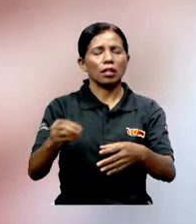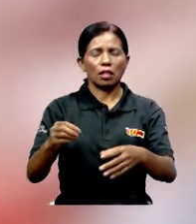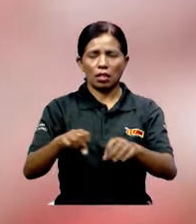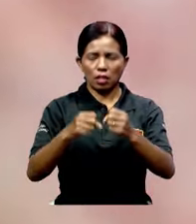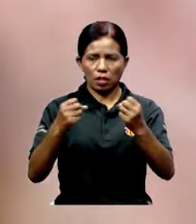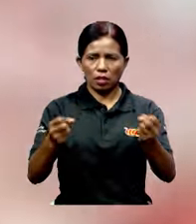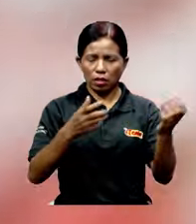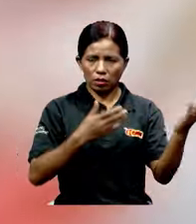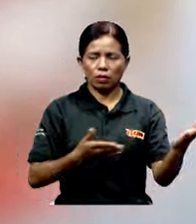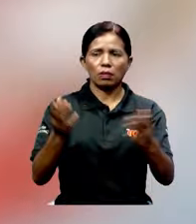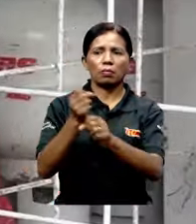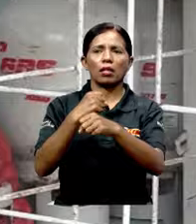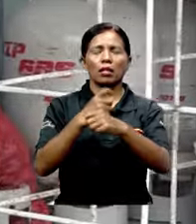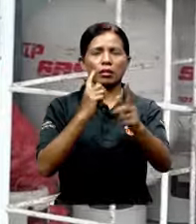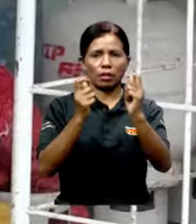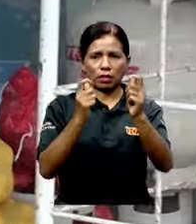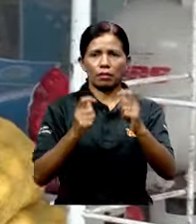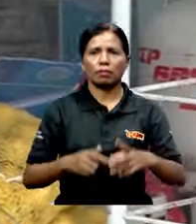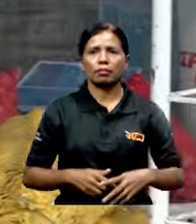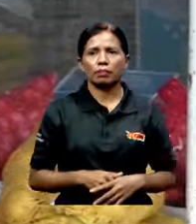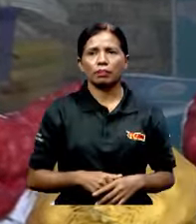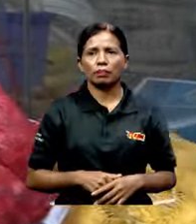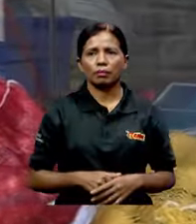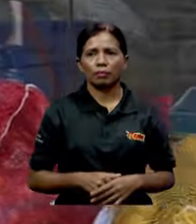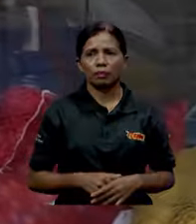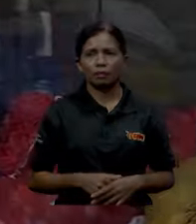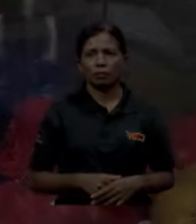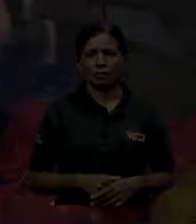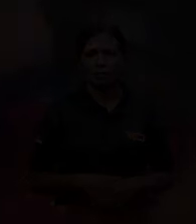hodi teste. Adriano Verdial, David Gonçalves, GMN.